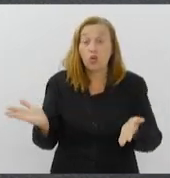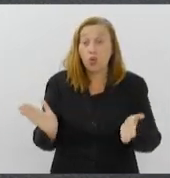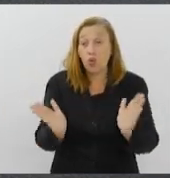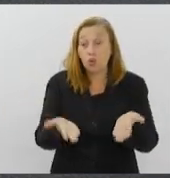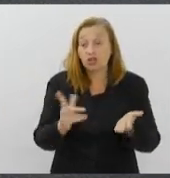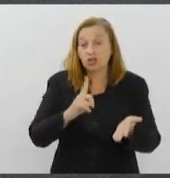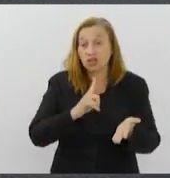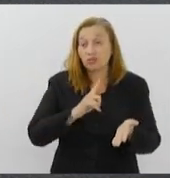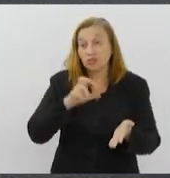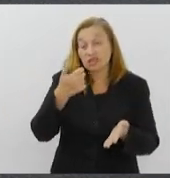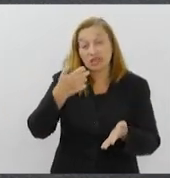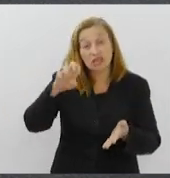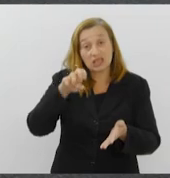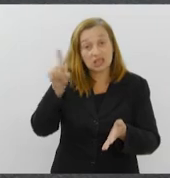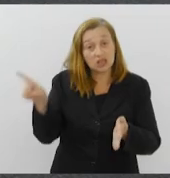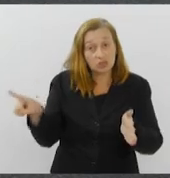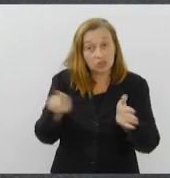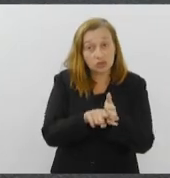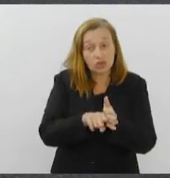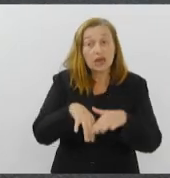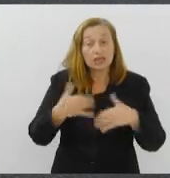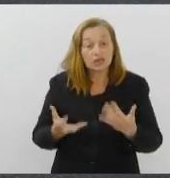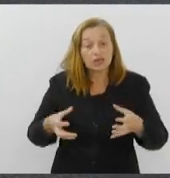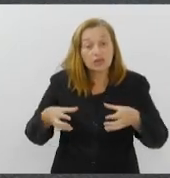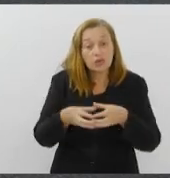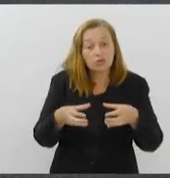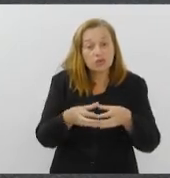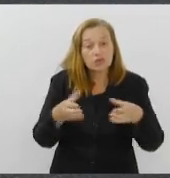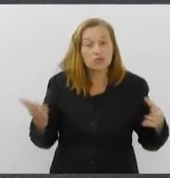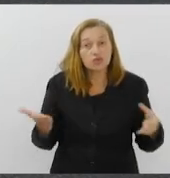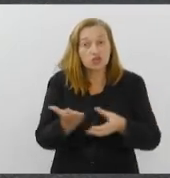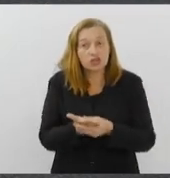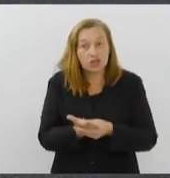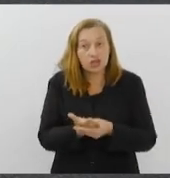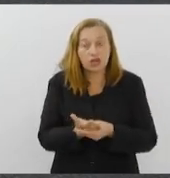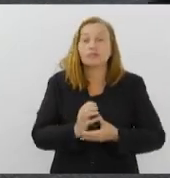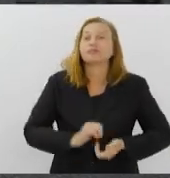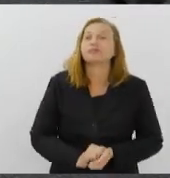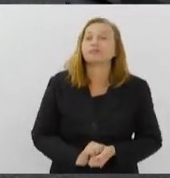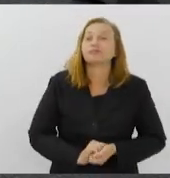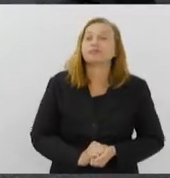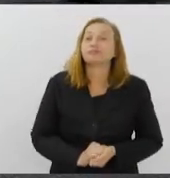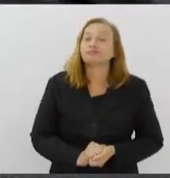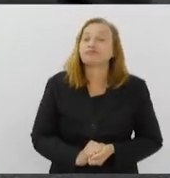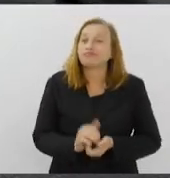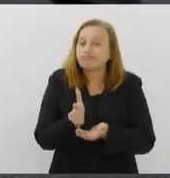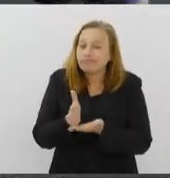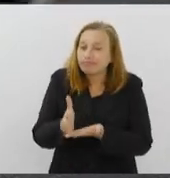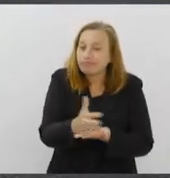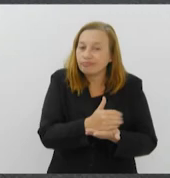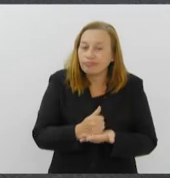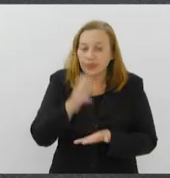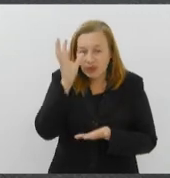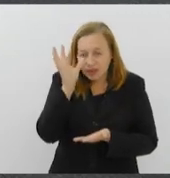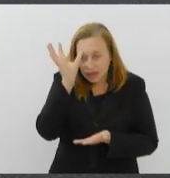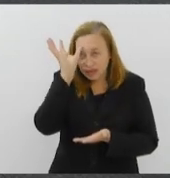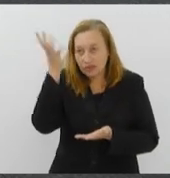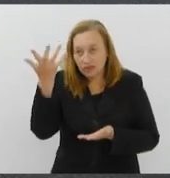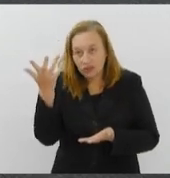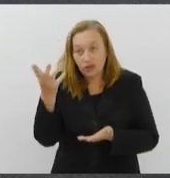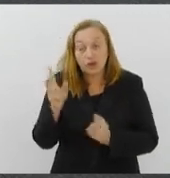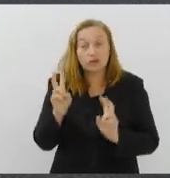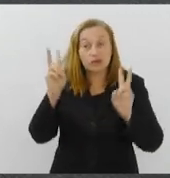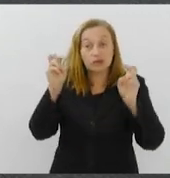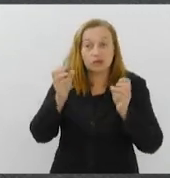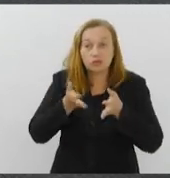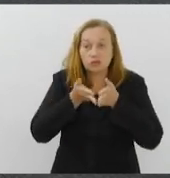Então, é mister que essa comissão parlamentar de inquérito, além de mapear e resolver a situação das